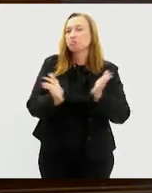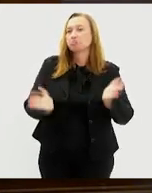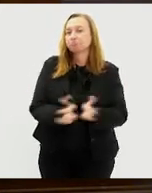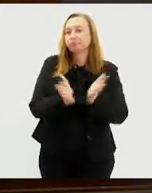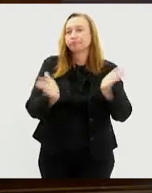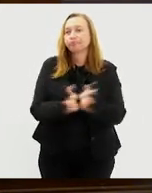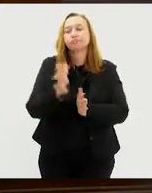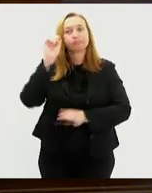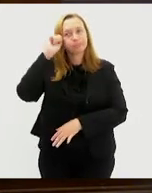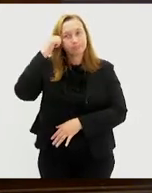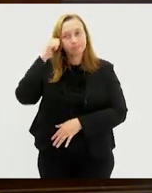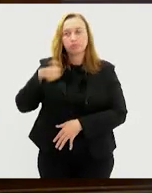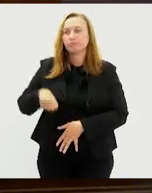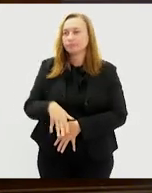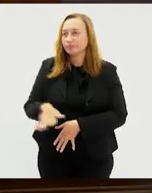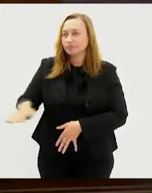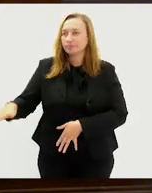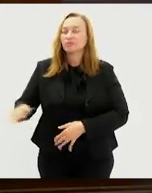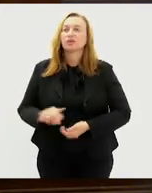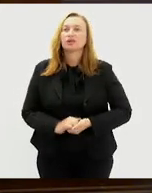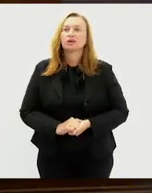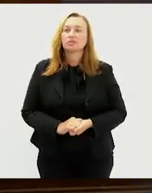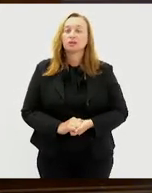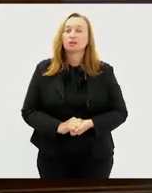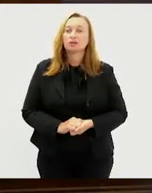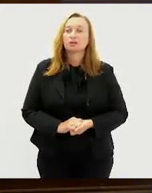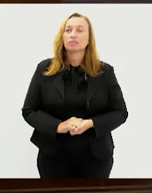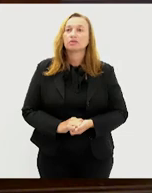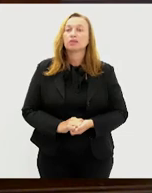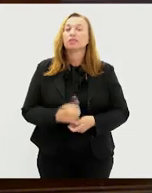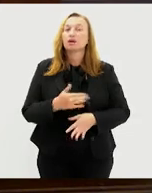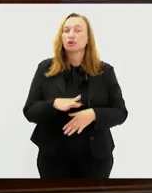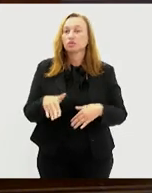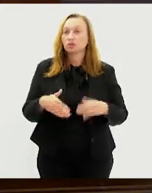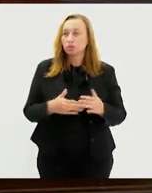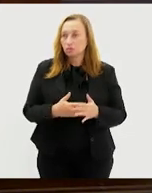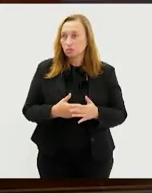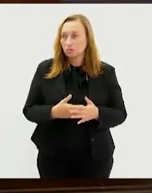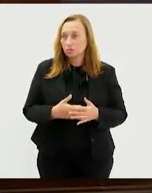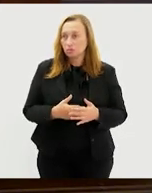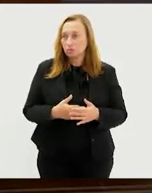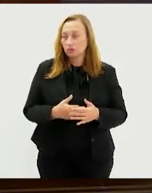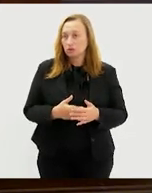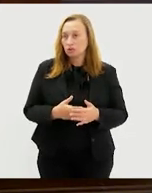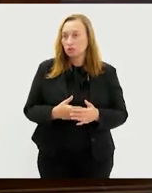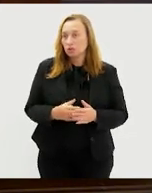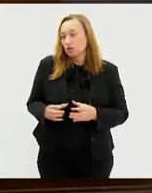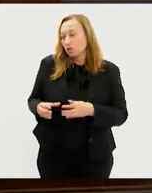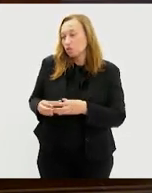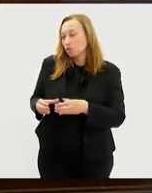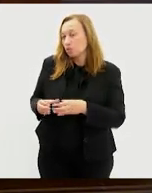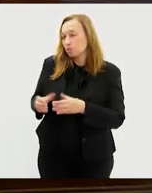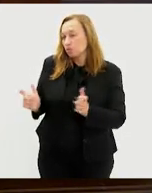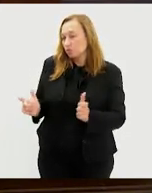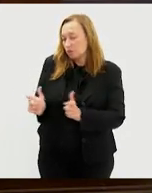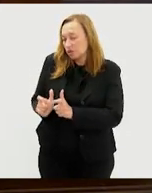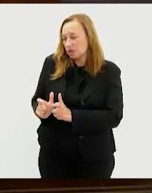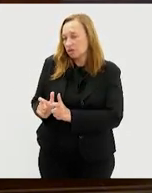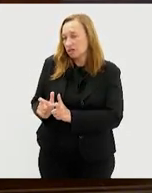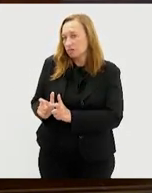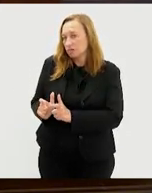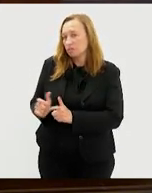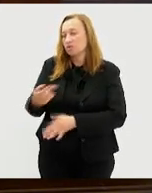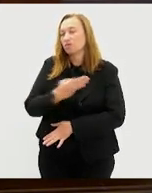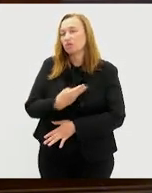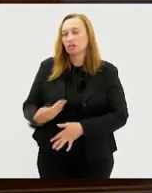favelados aqueles e aquelas que é considerado como menor ou como cidadão de segunda classe pelo governador